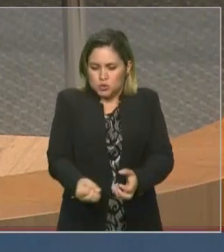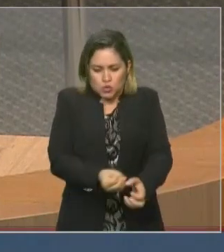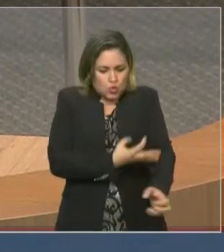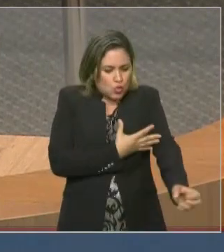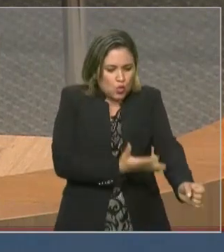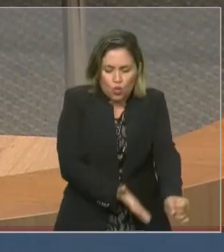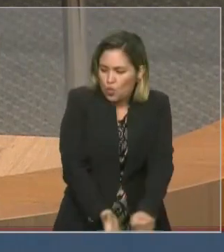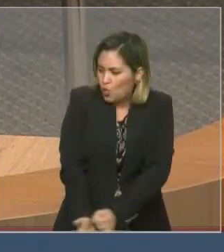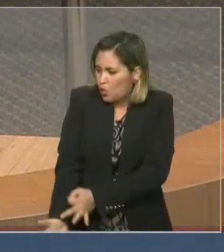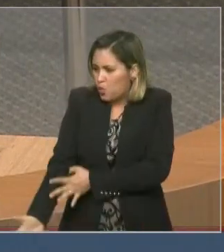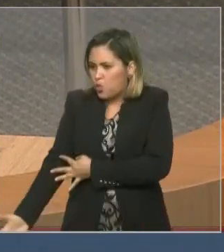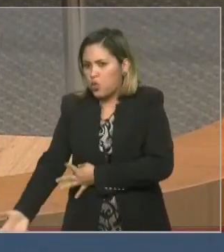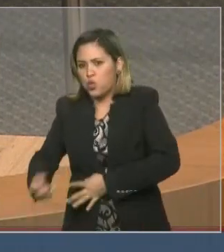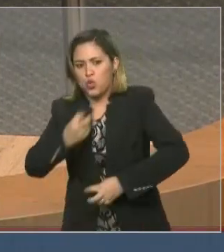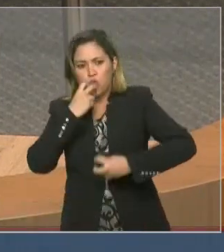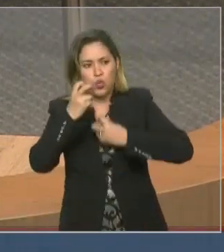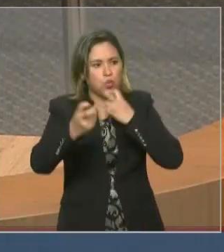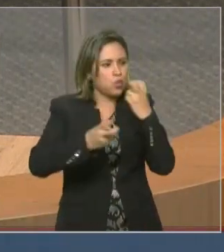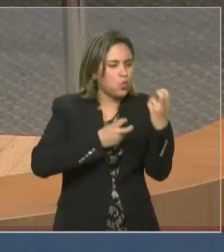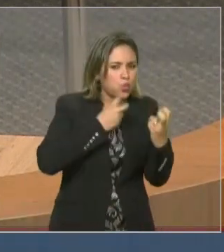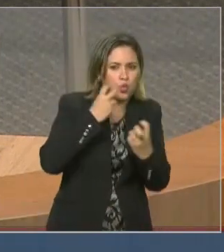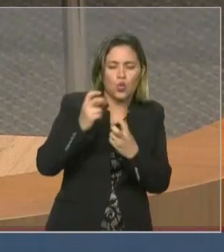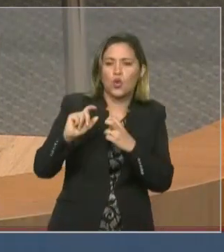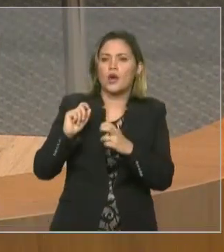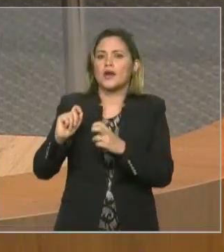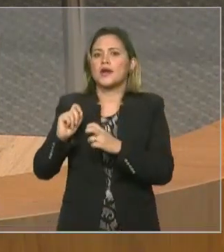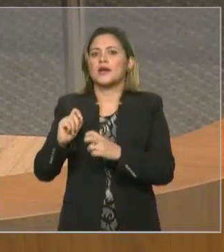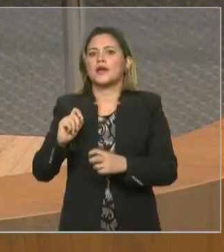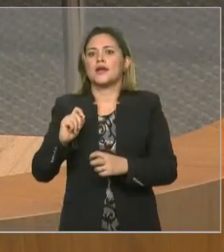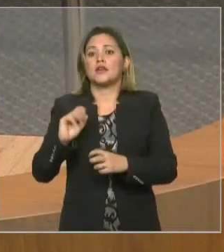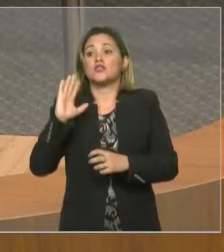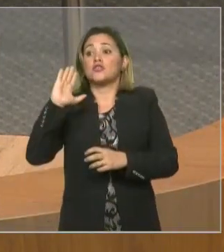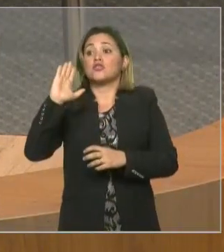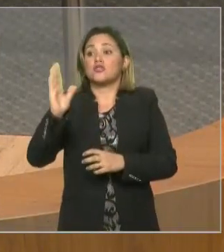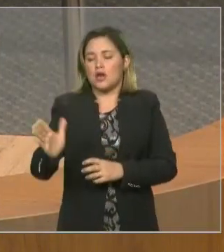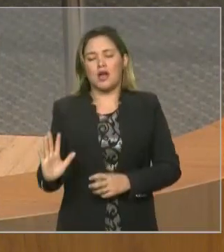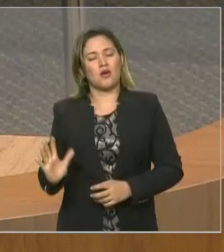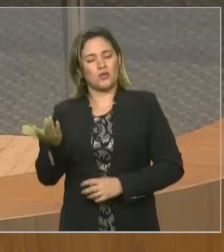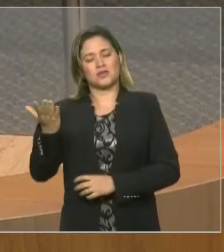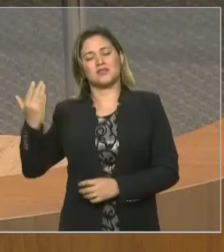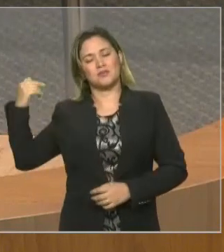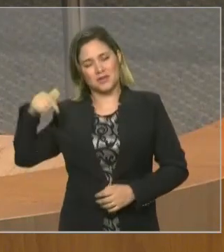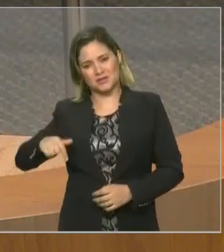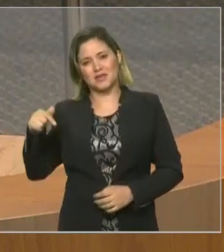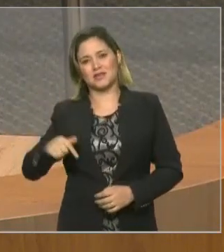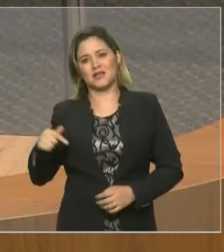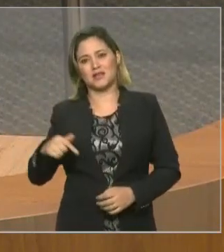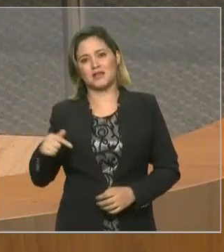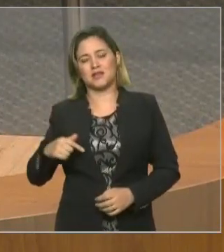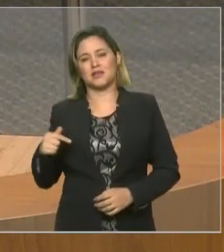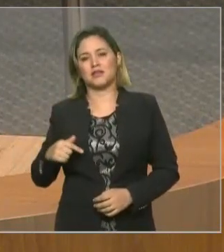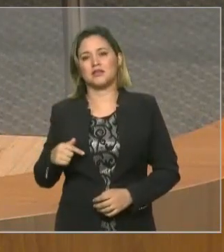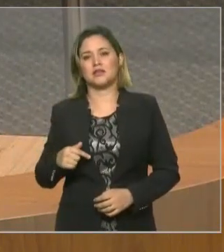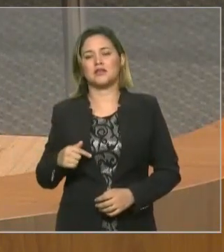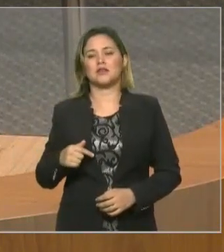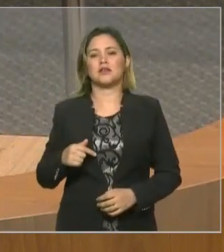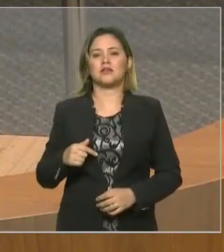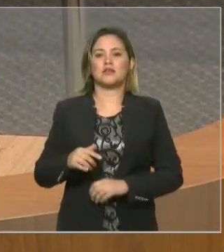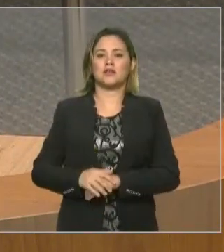inquietude, aquela maré alta que teve no plenário, numa manhã de abril de 64,